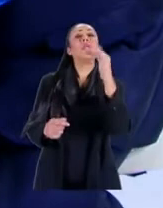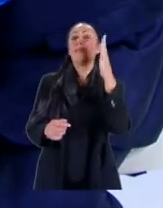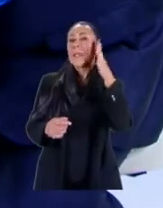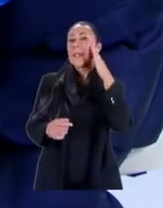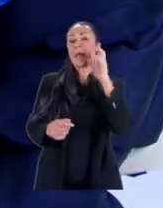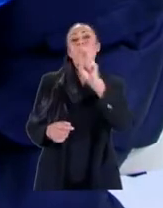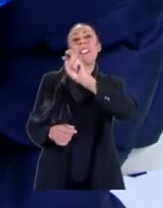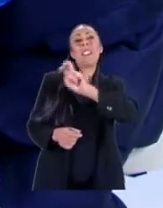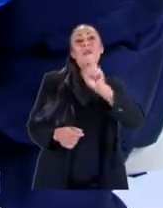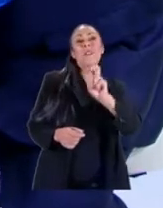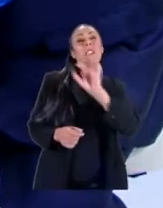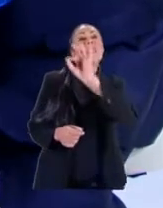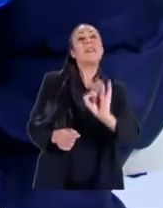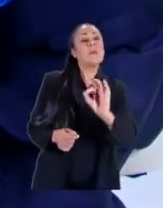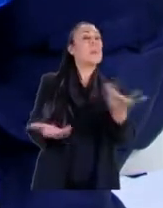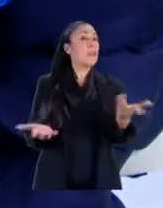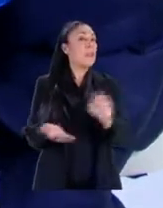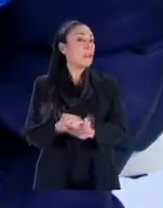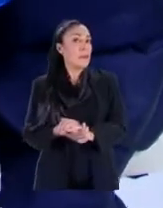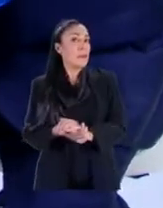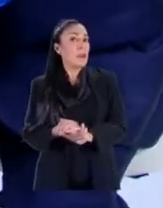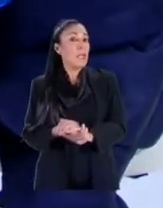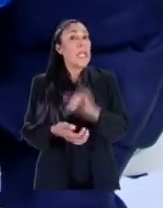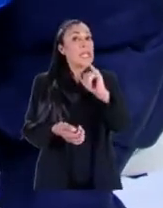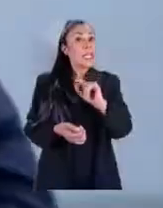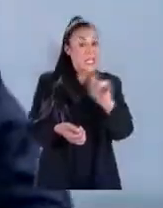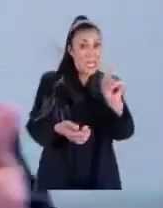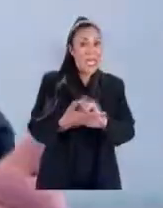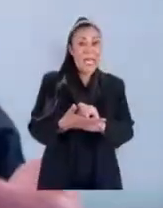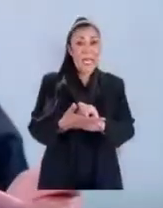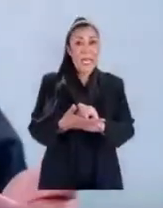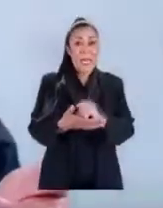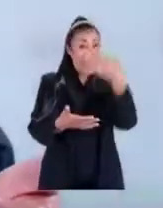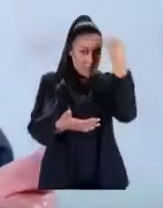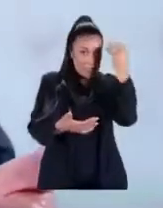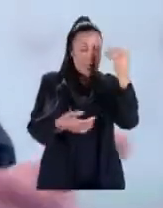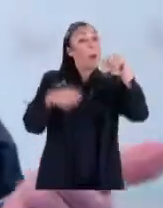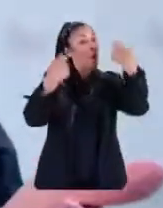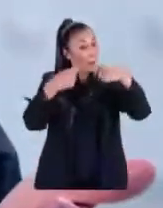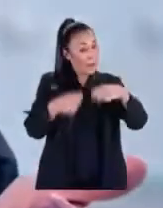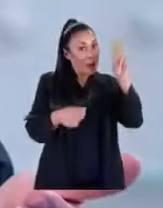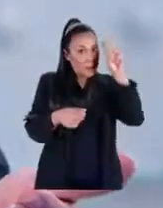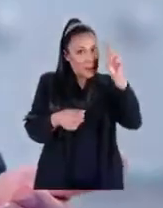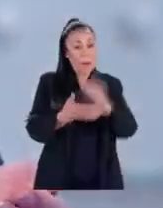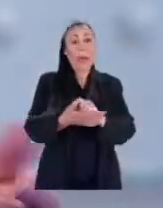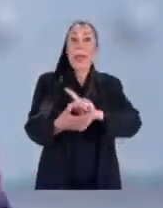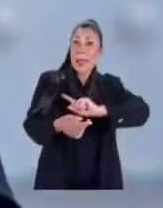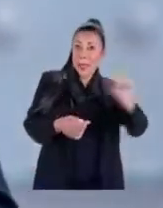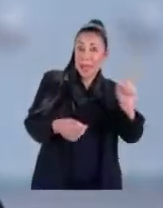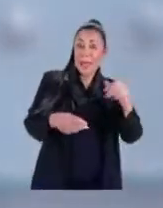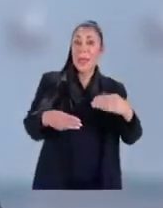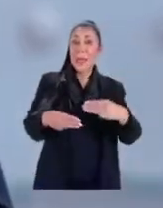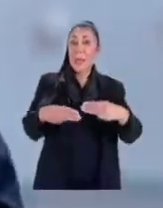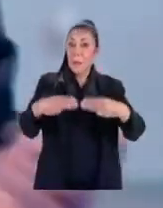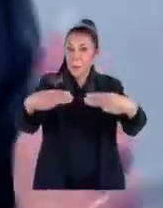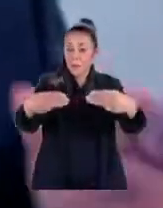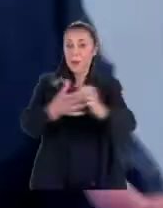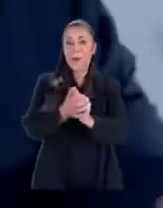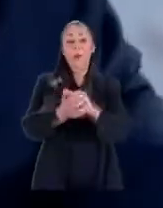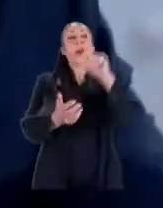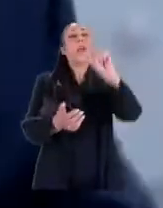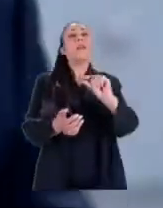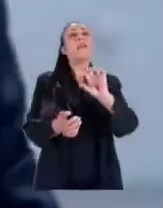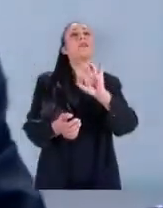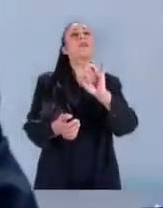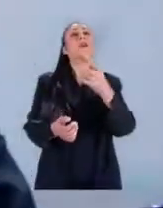55%. 55%. Se ele tiver memória curta, é importante ele lembrar. Ele era ministro. Foi ministro. E o que ela reduziu foi apenas